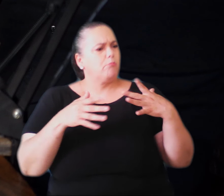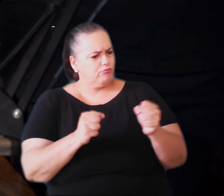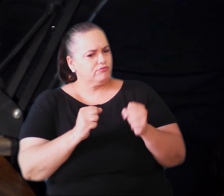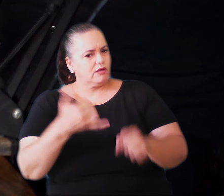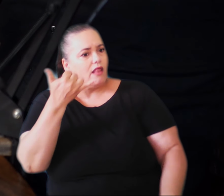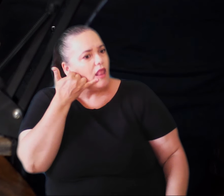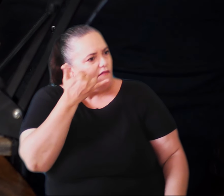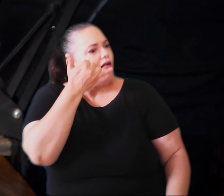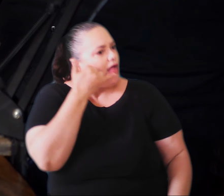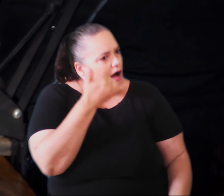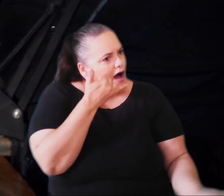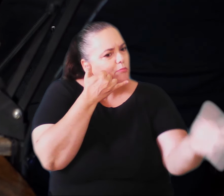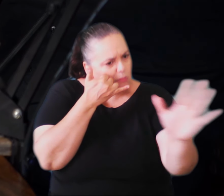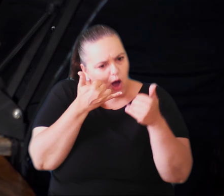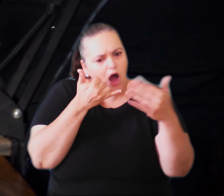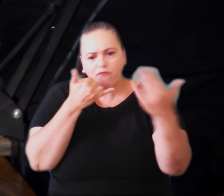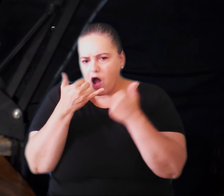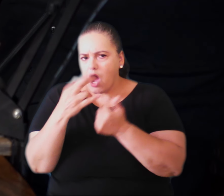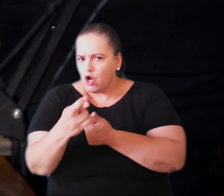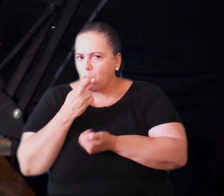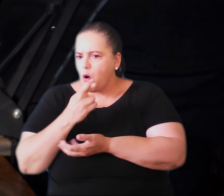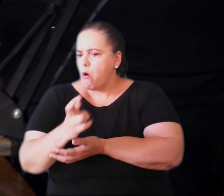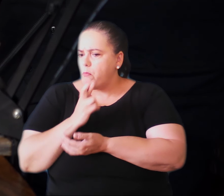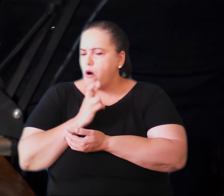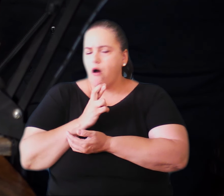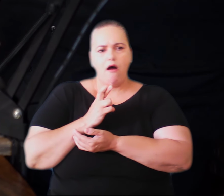para as pessoas e ver a resposta.